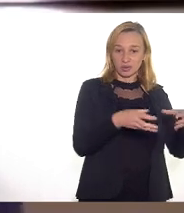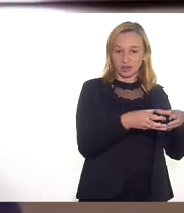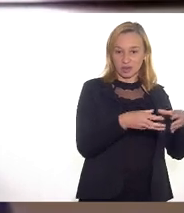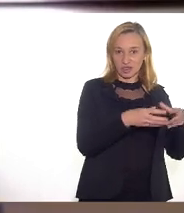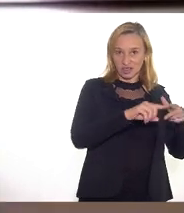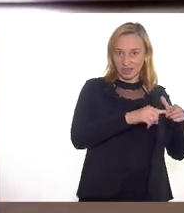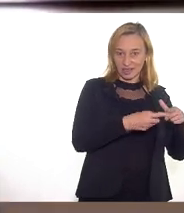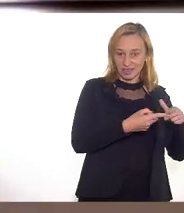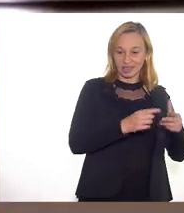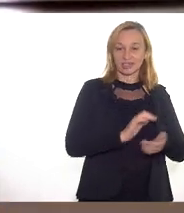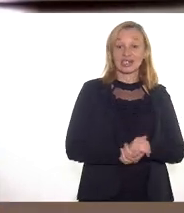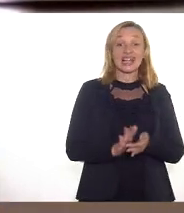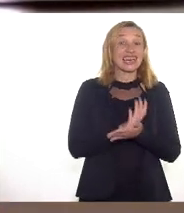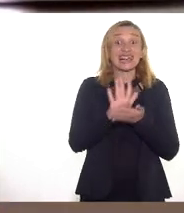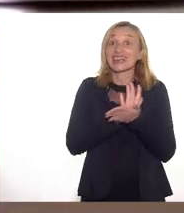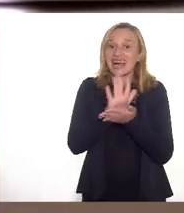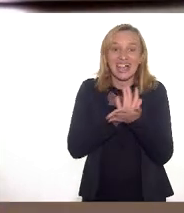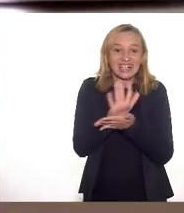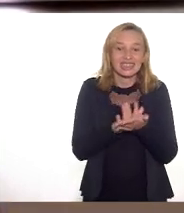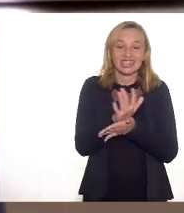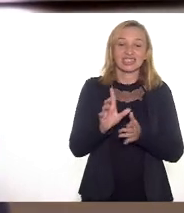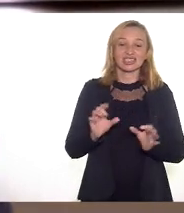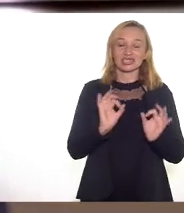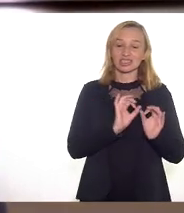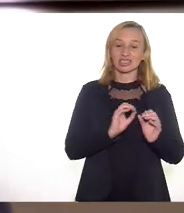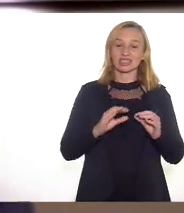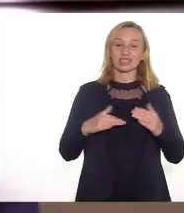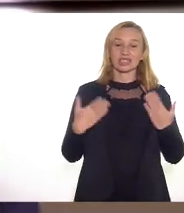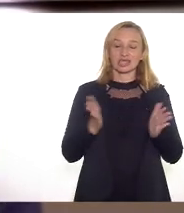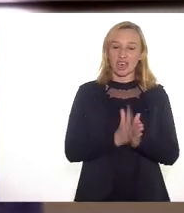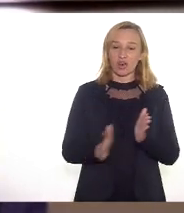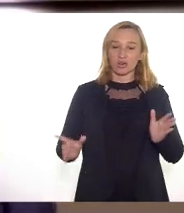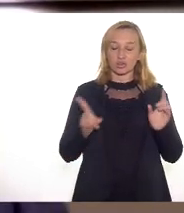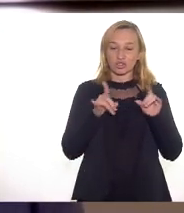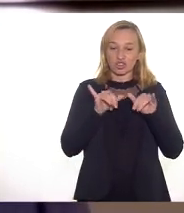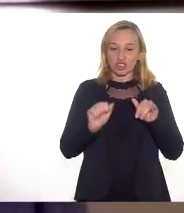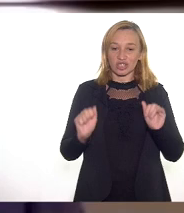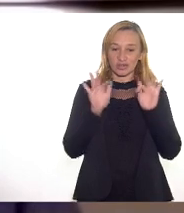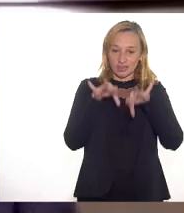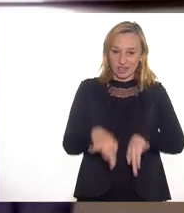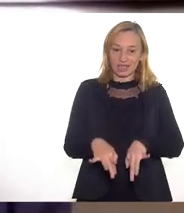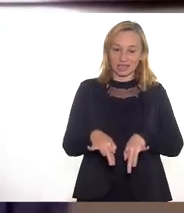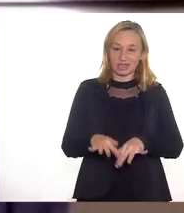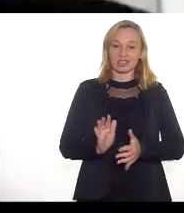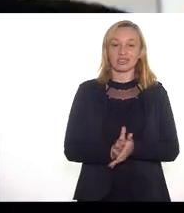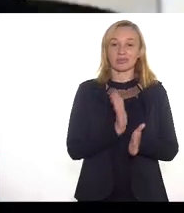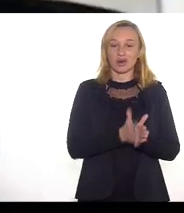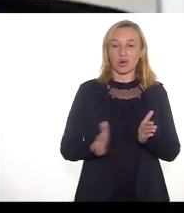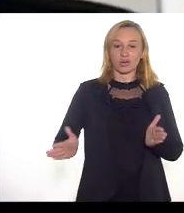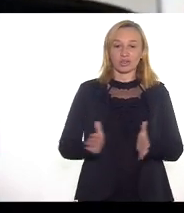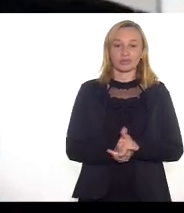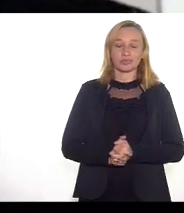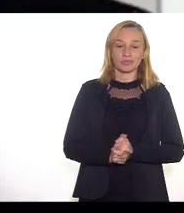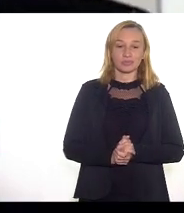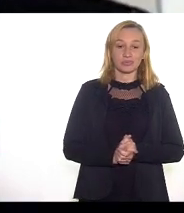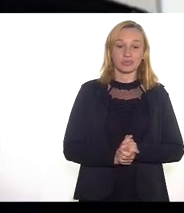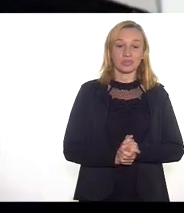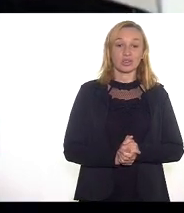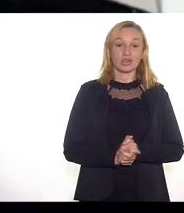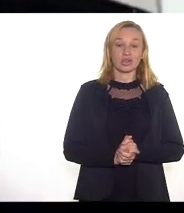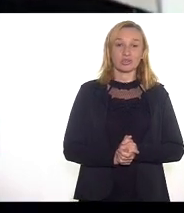às comissões. Nada mais a tratar na ordem do dia, mesmo está encerrado. Pela ordem, presidente.